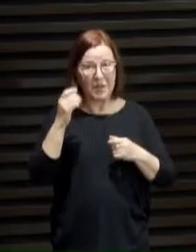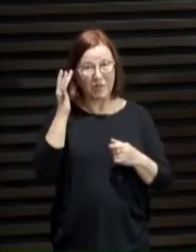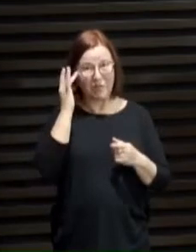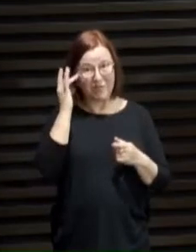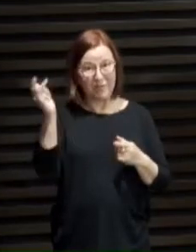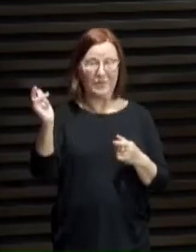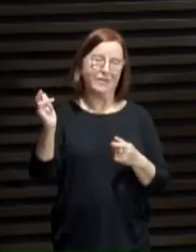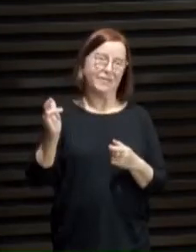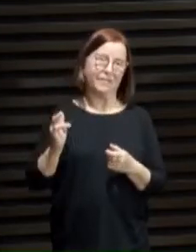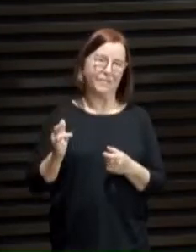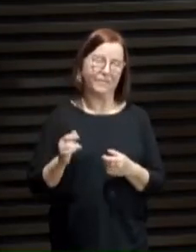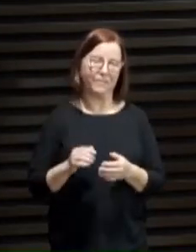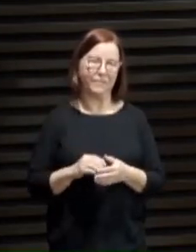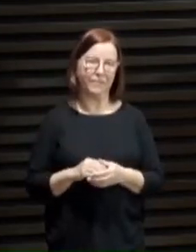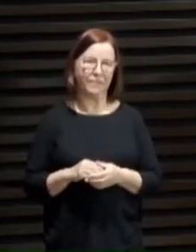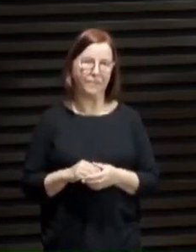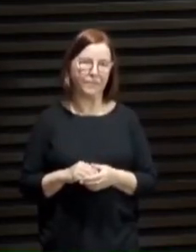amanhã.